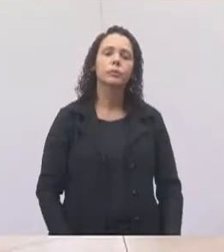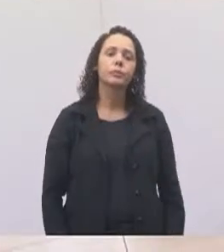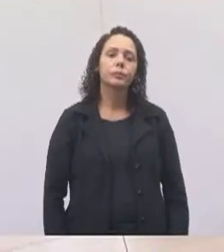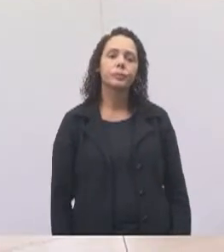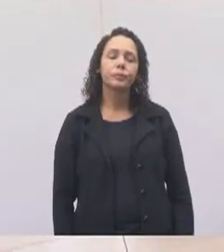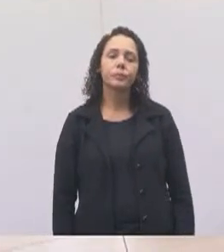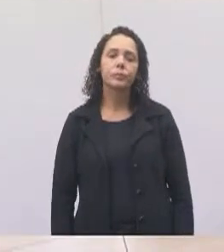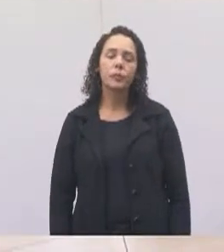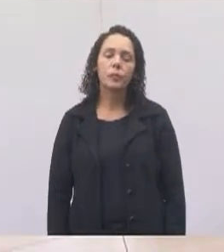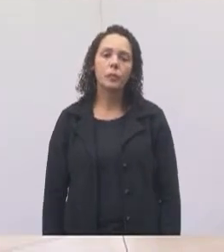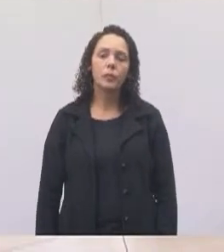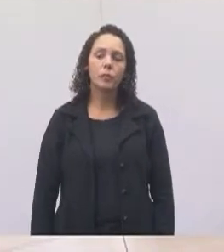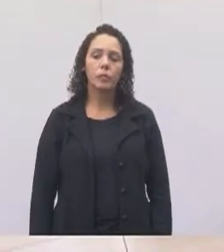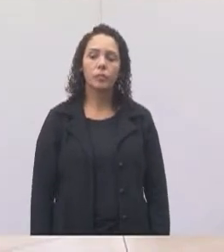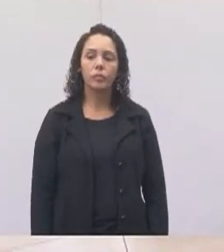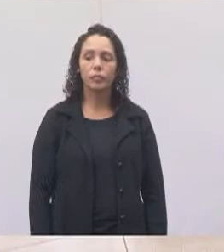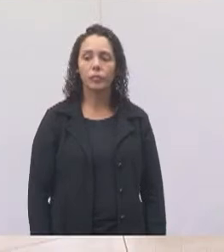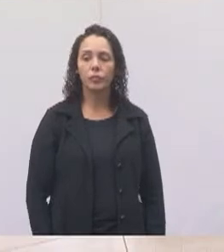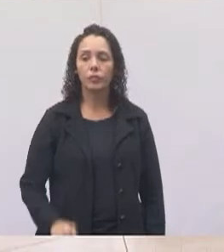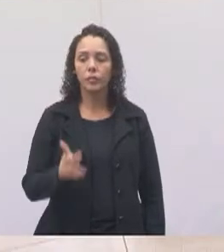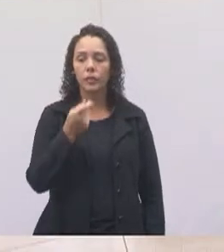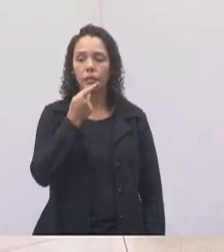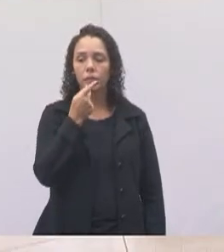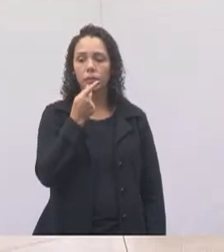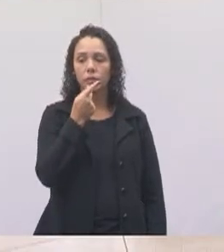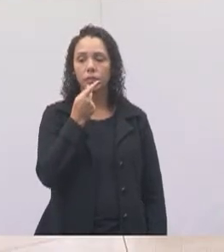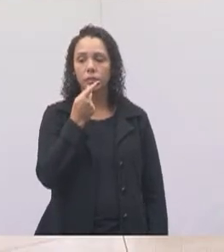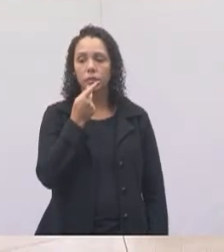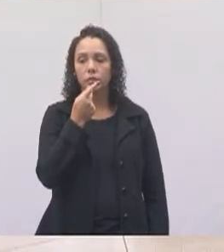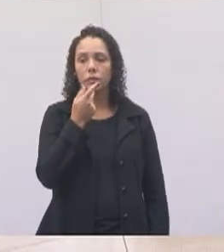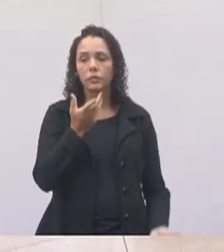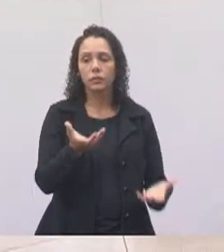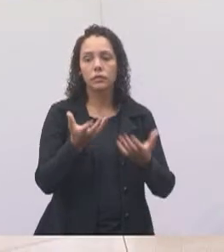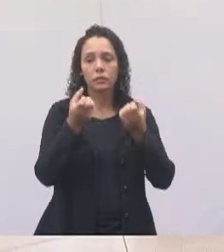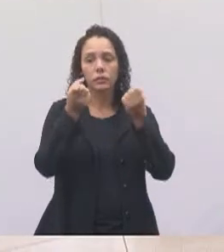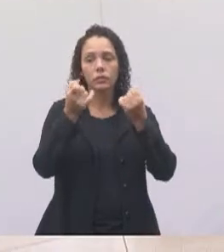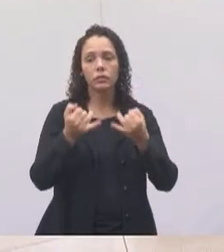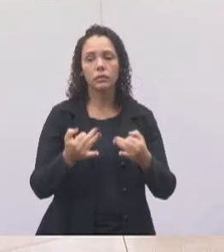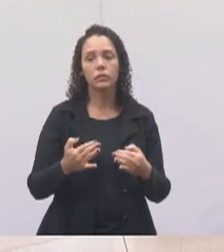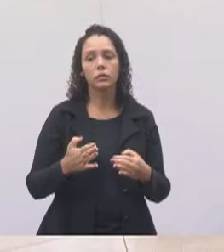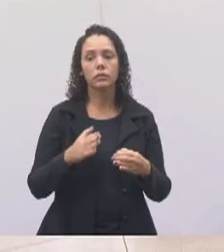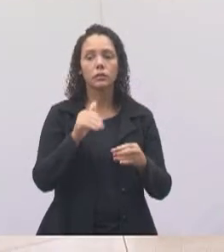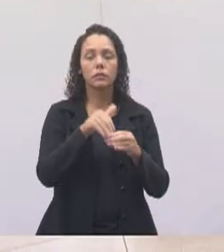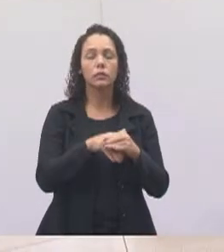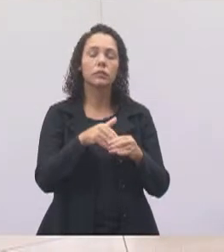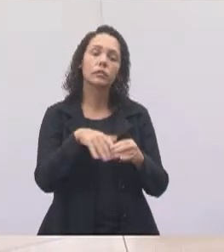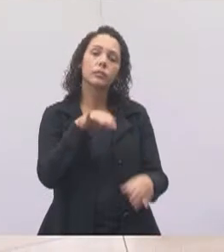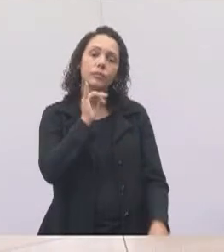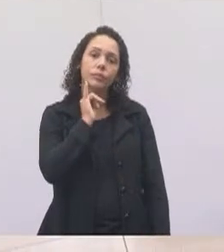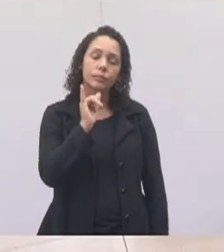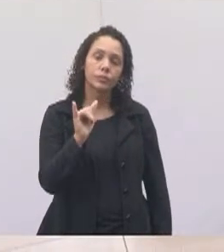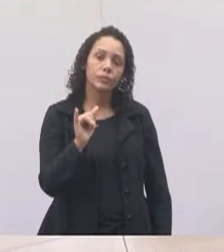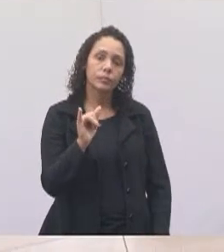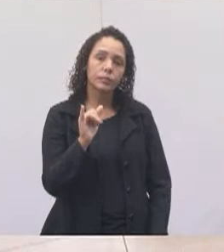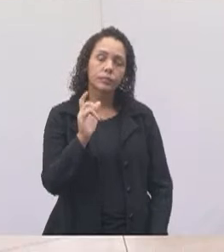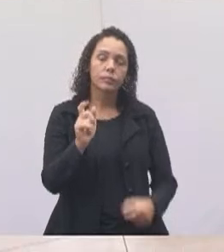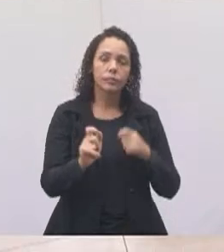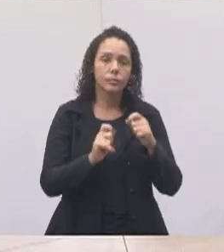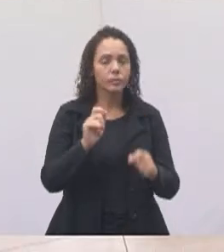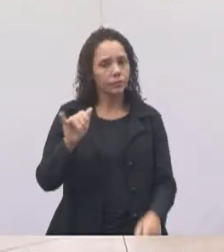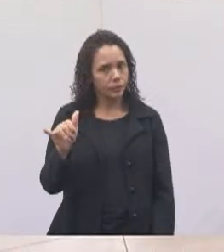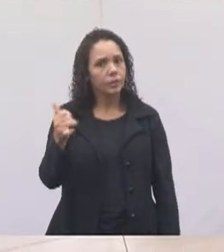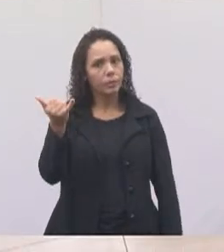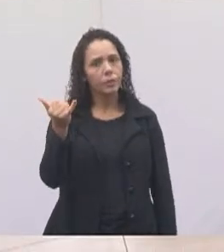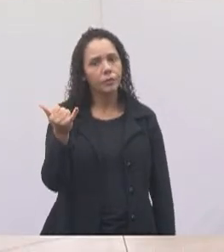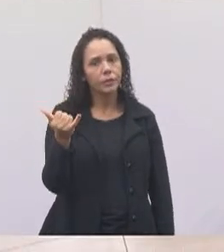Como vota o vereador Hernani Barreto? Quero justificar o voto e dizer que, até aproveitar o gancho